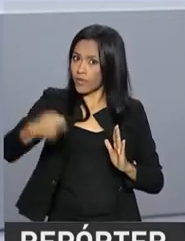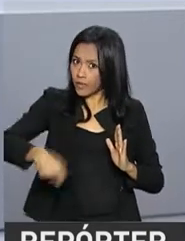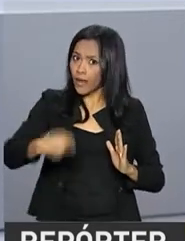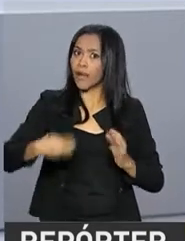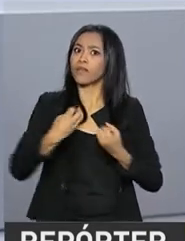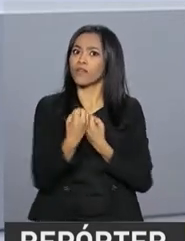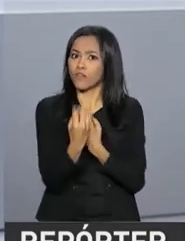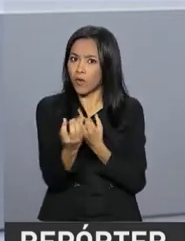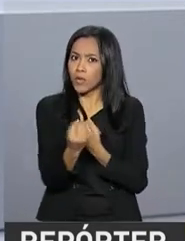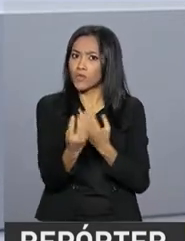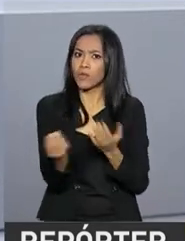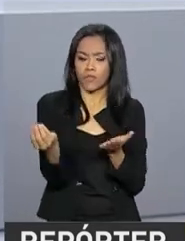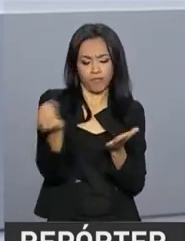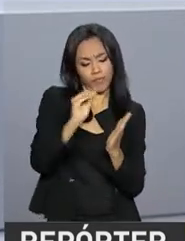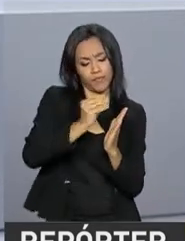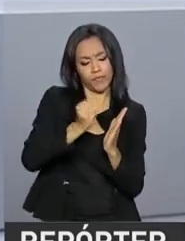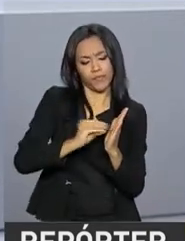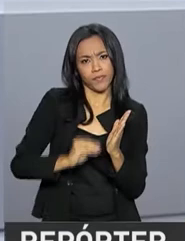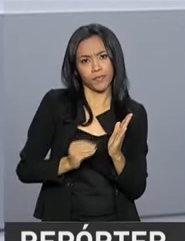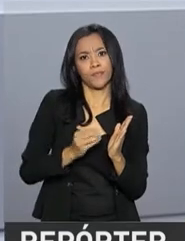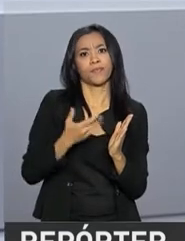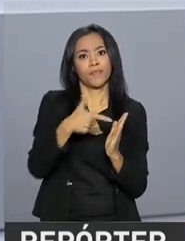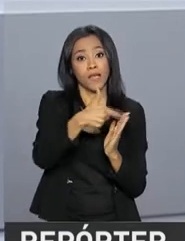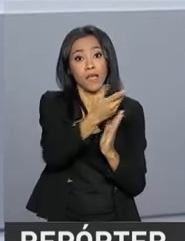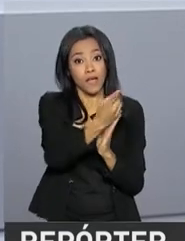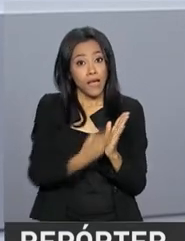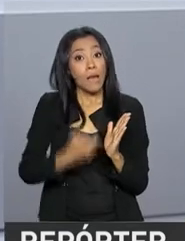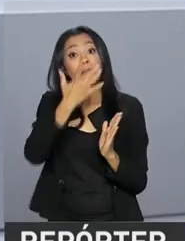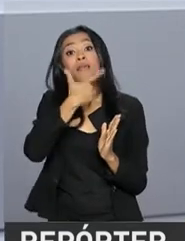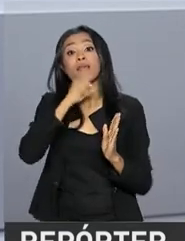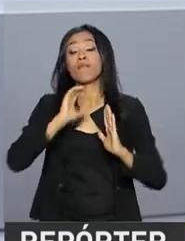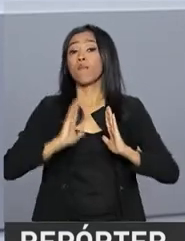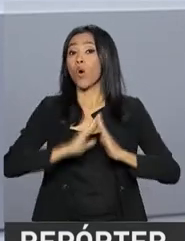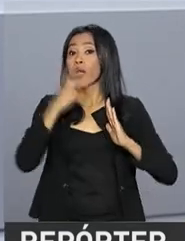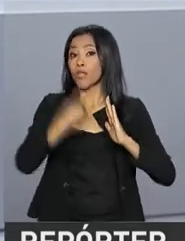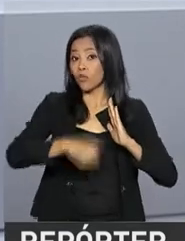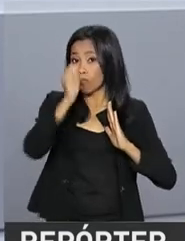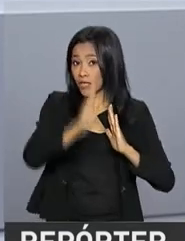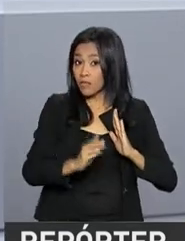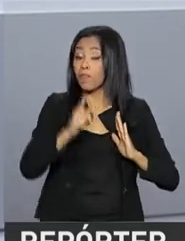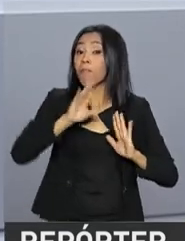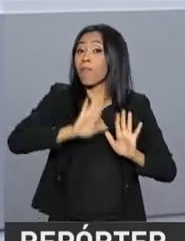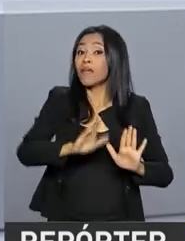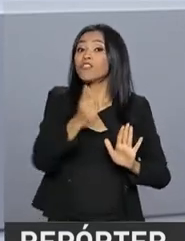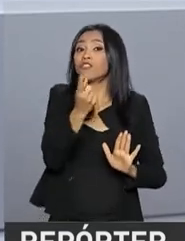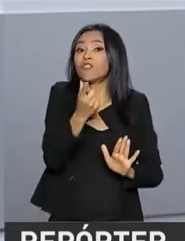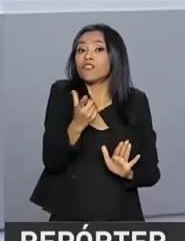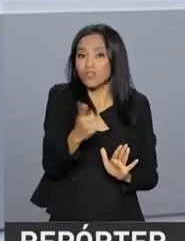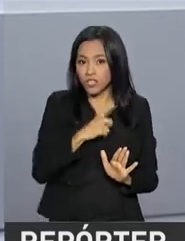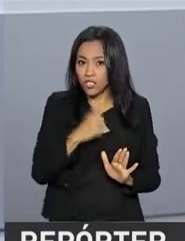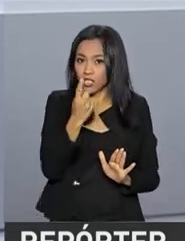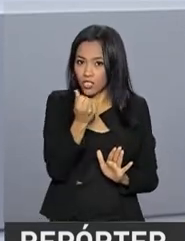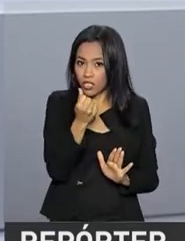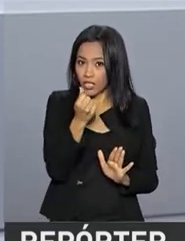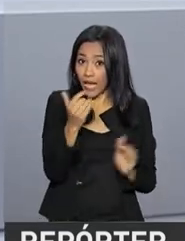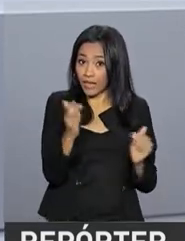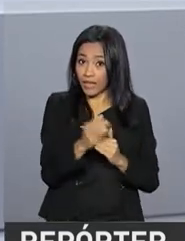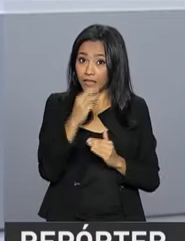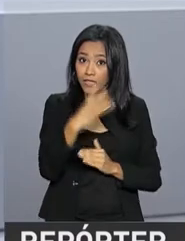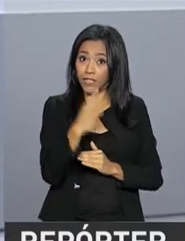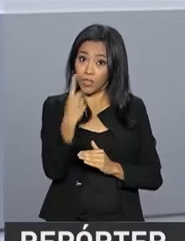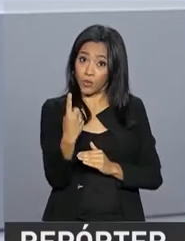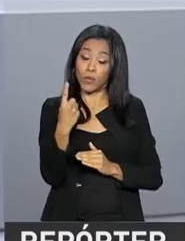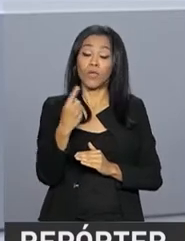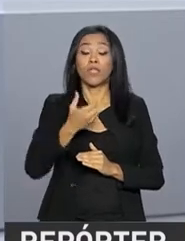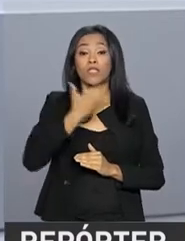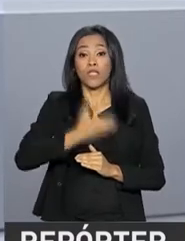todas as pessoas físicas e jurídicas residentes no país que detinham no exterior em 31 de dezembro ativos